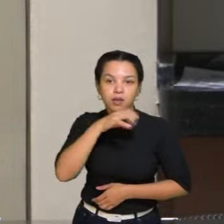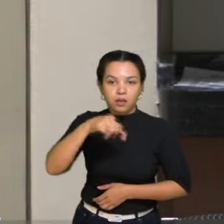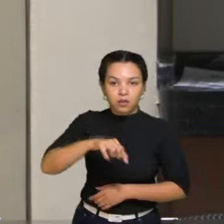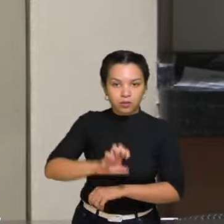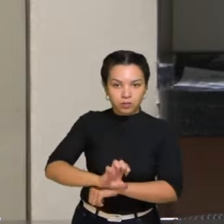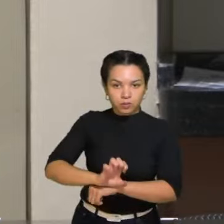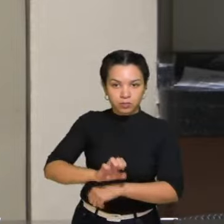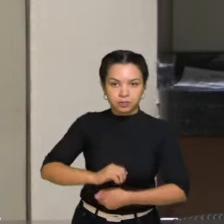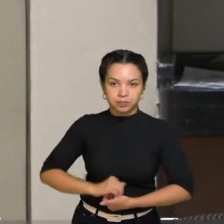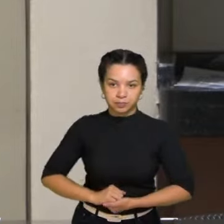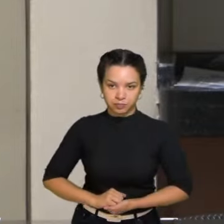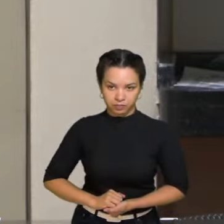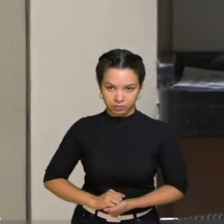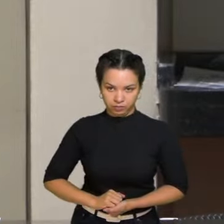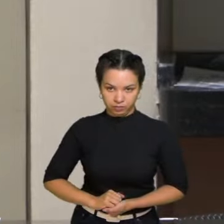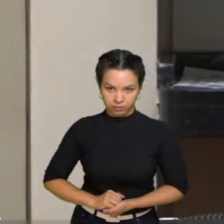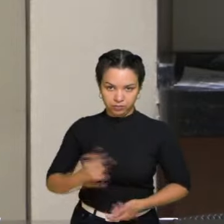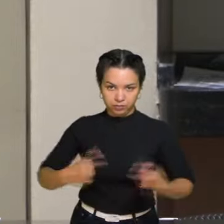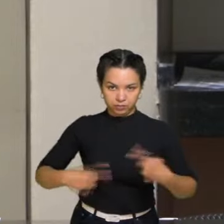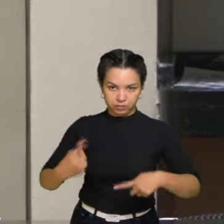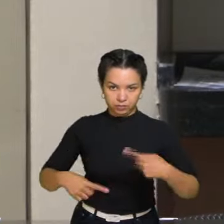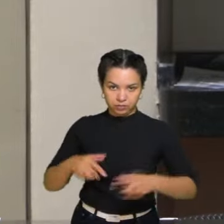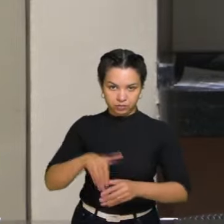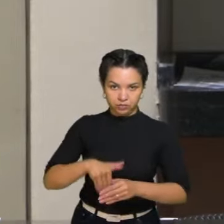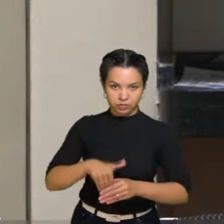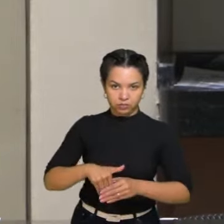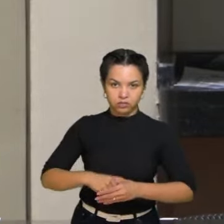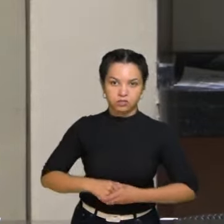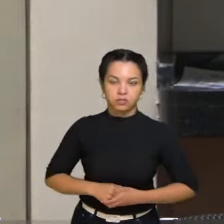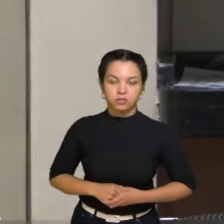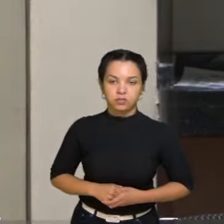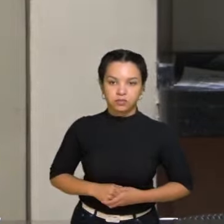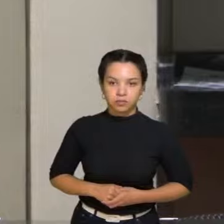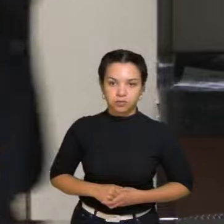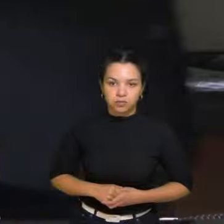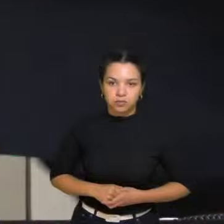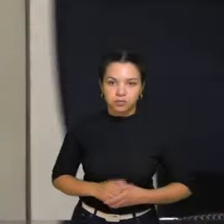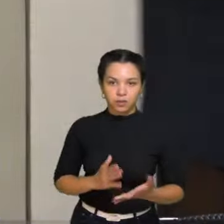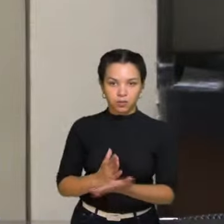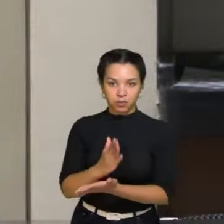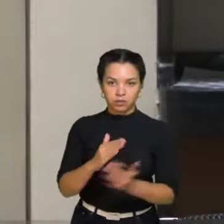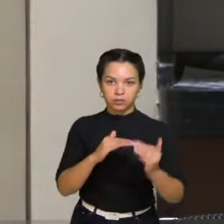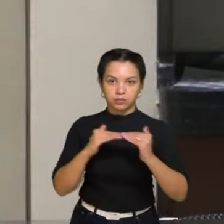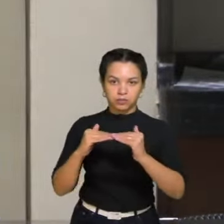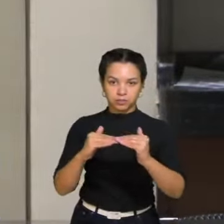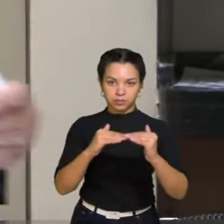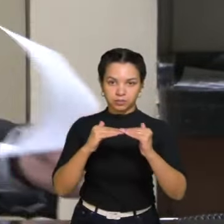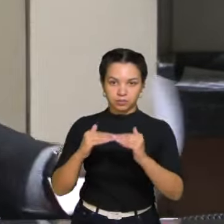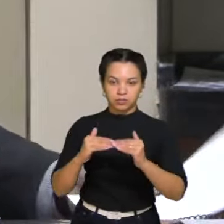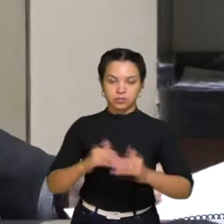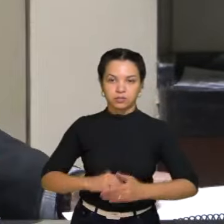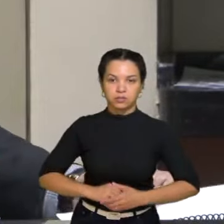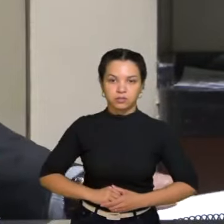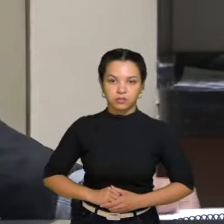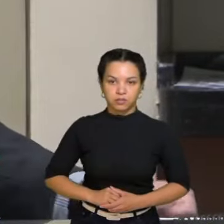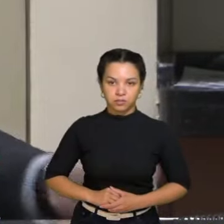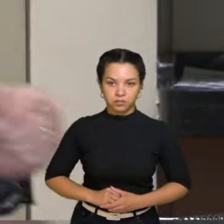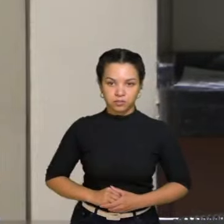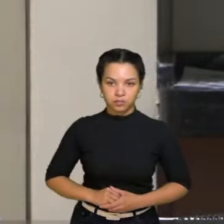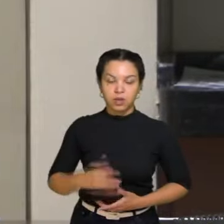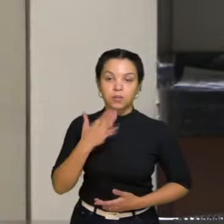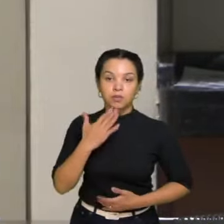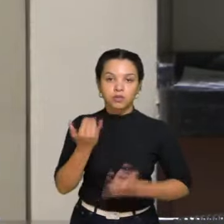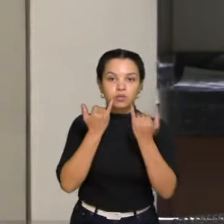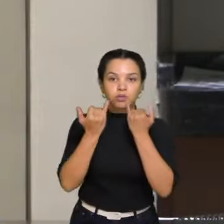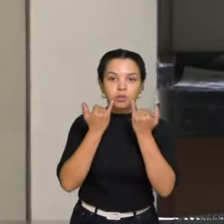Não havendo quem queira discutir, em votação. Deputados que aprovam, permaneçam como se encontram. Aprovado por unanimidade. Pedido de